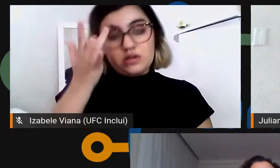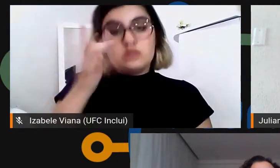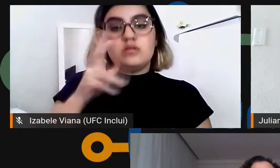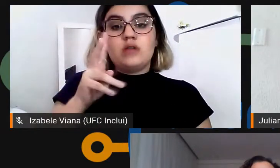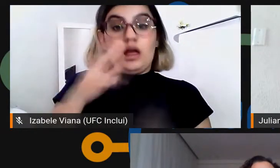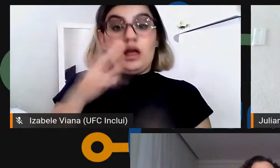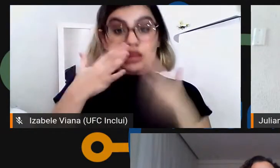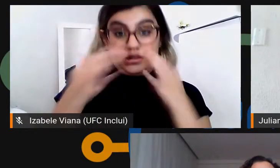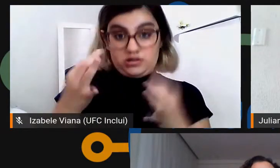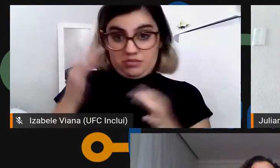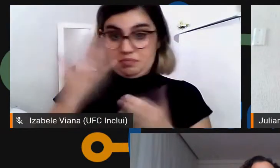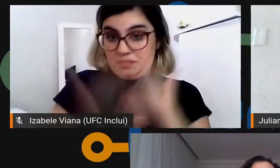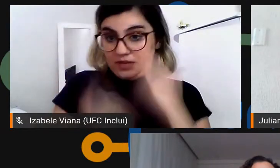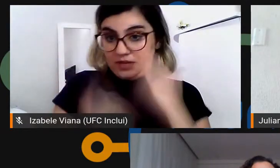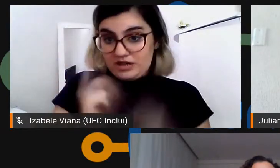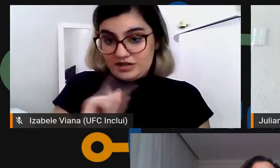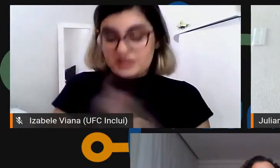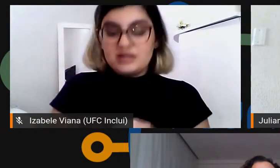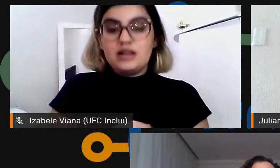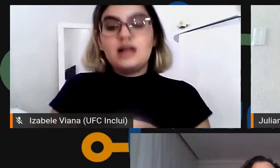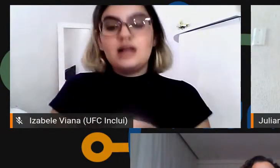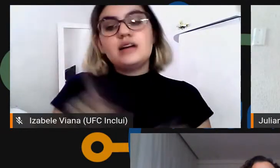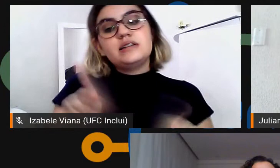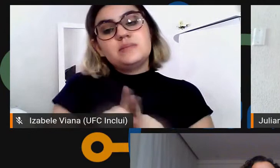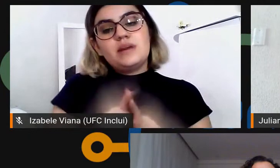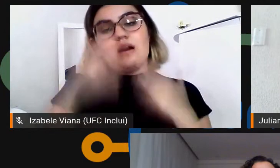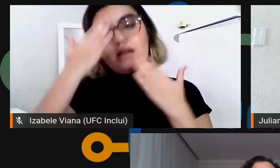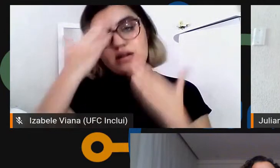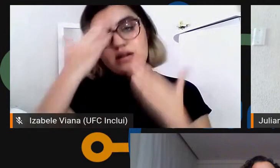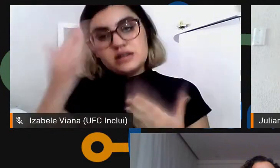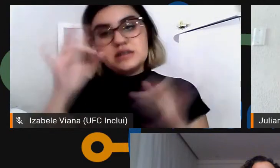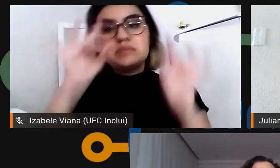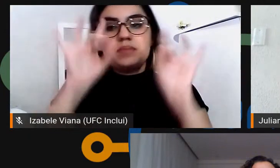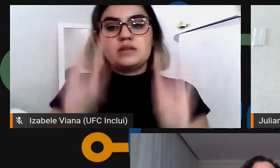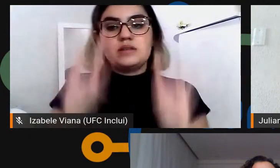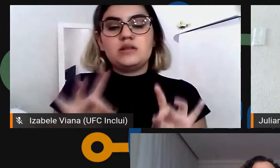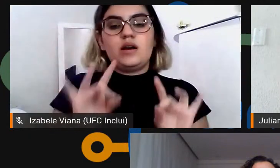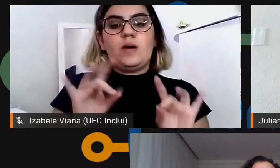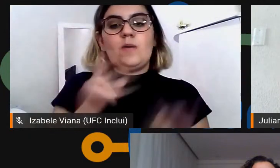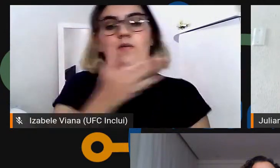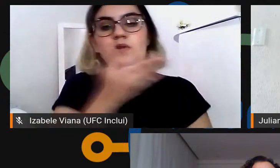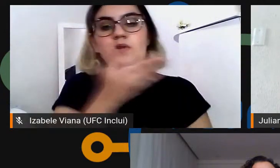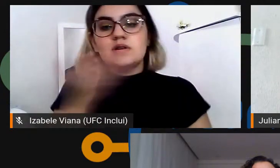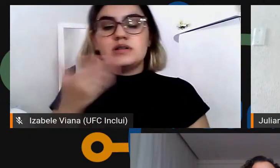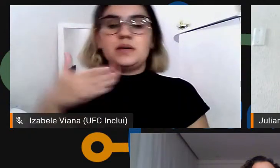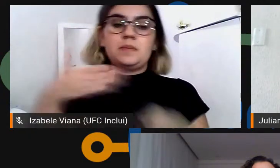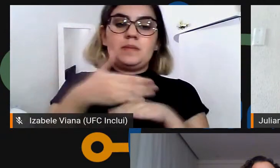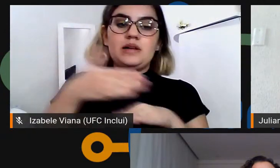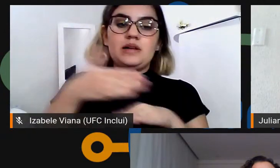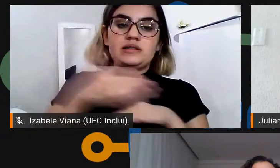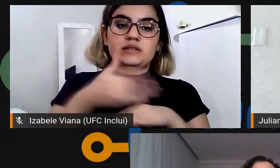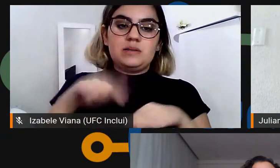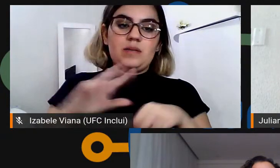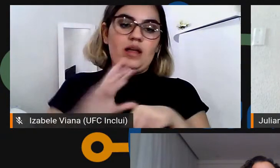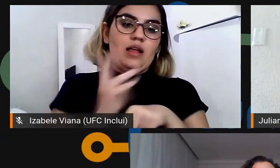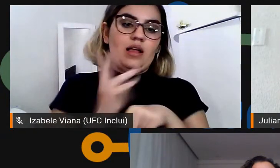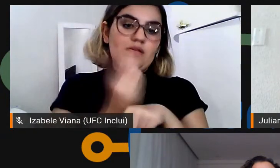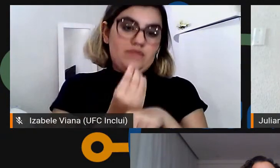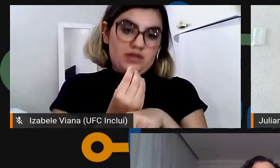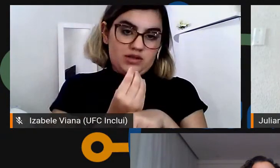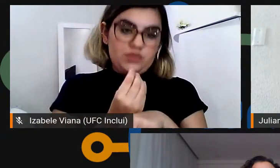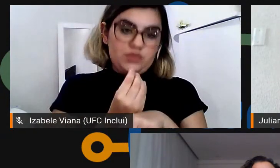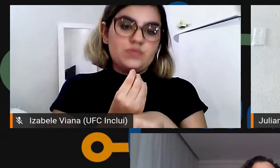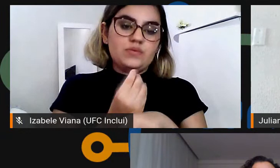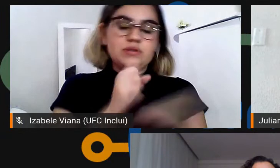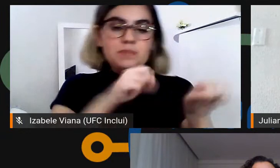E agradecimentos mais do que especiais a vocês que participam da Semana de Metodologia e Produção Científica, alguns